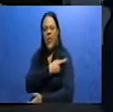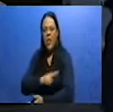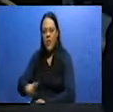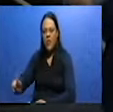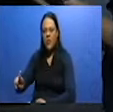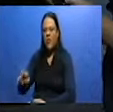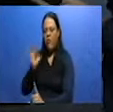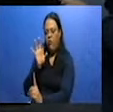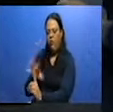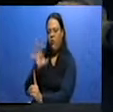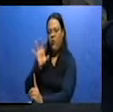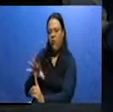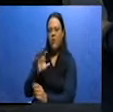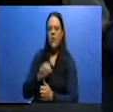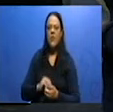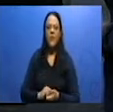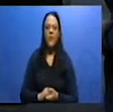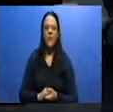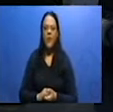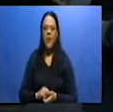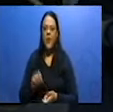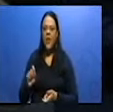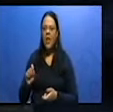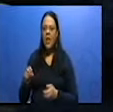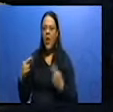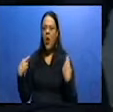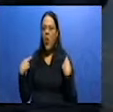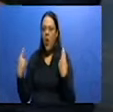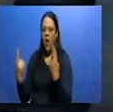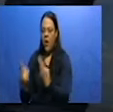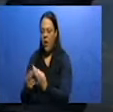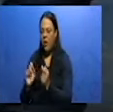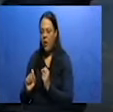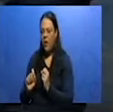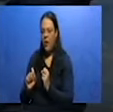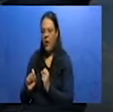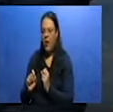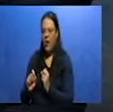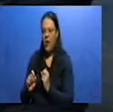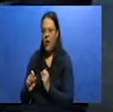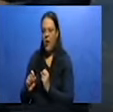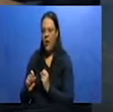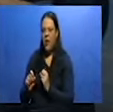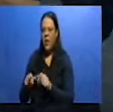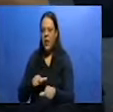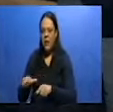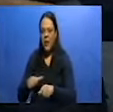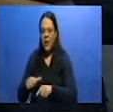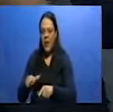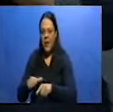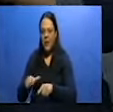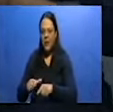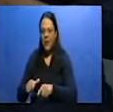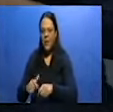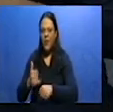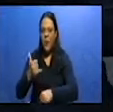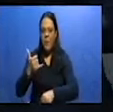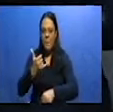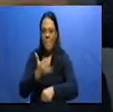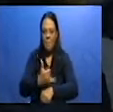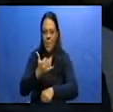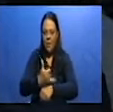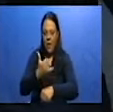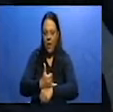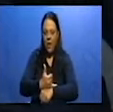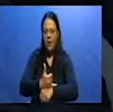o islamismo. O seu reino, Gana, sobrevivia da mineração, explorando ouro e prata.